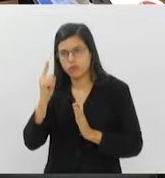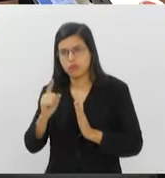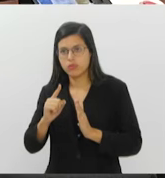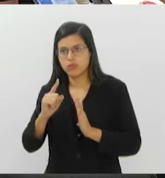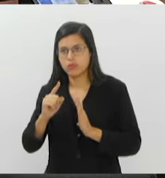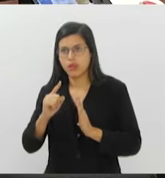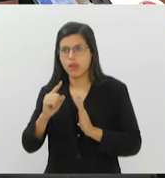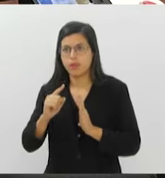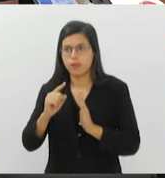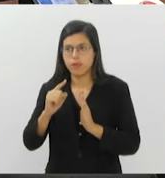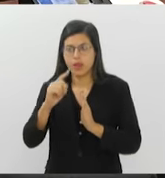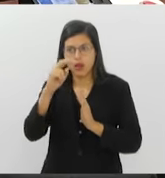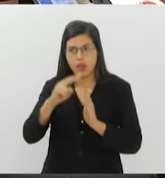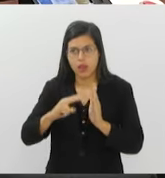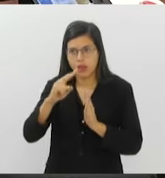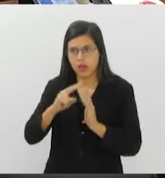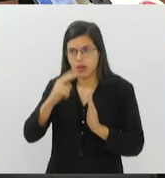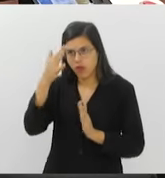aqui,